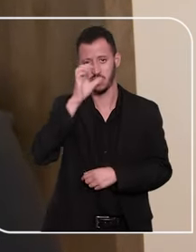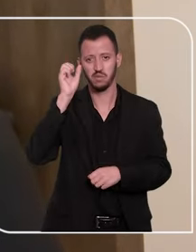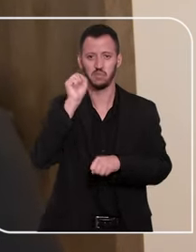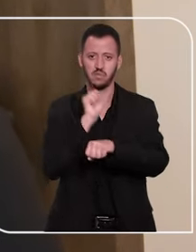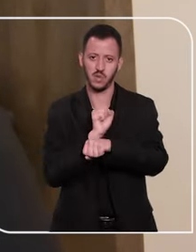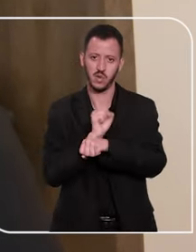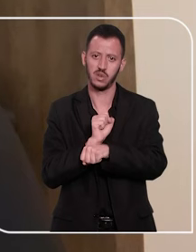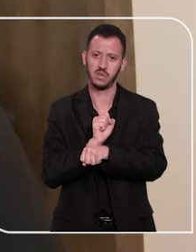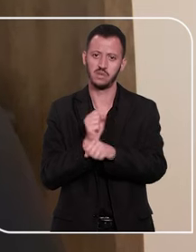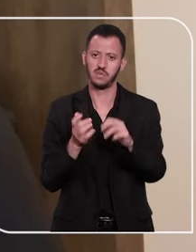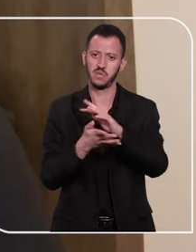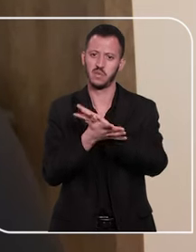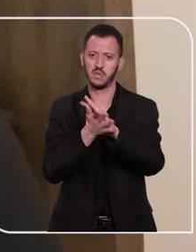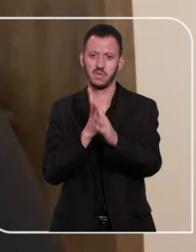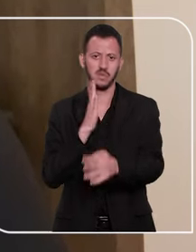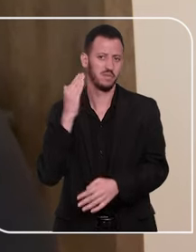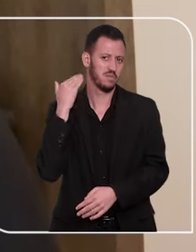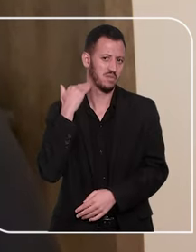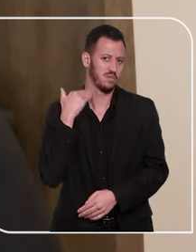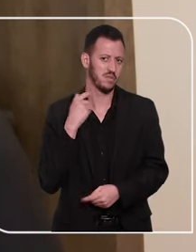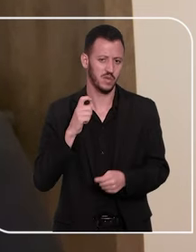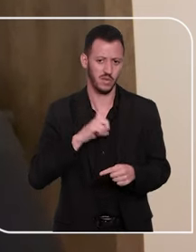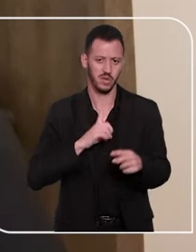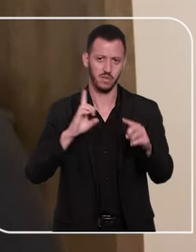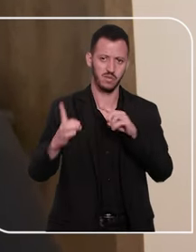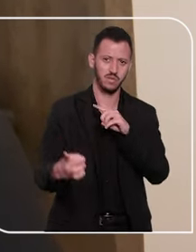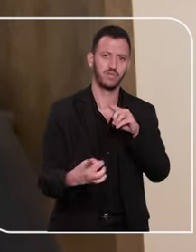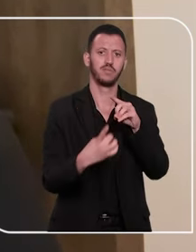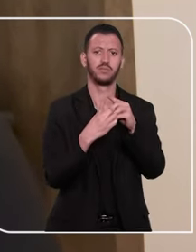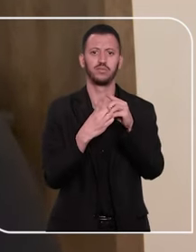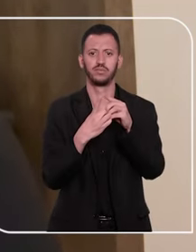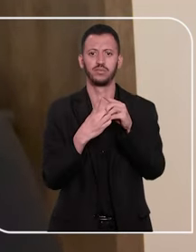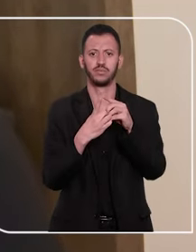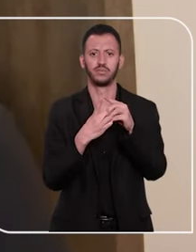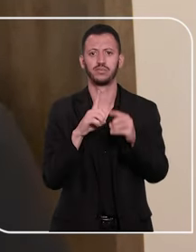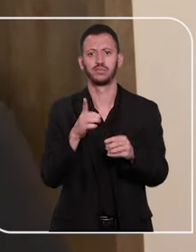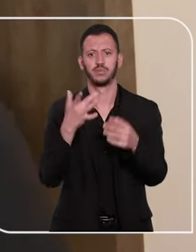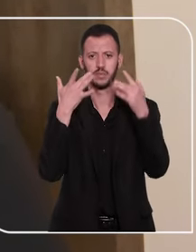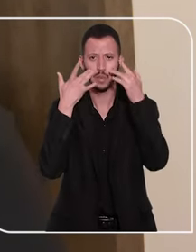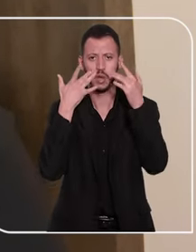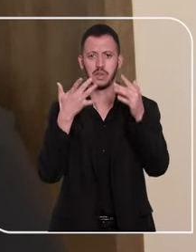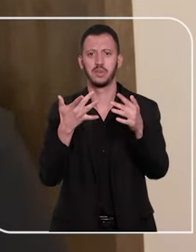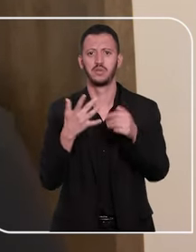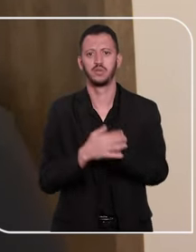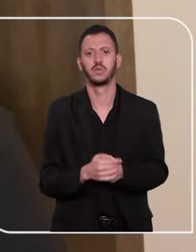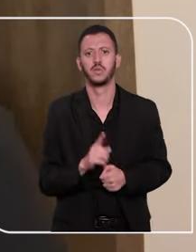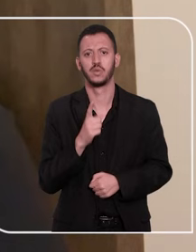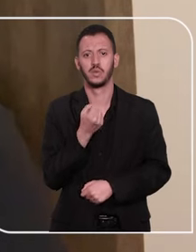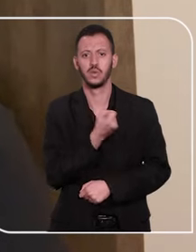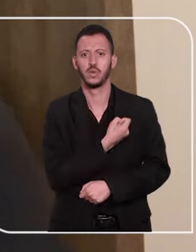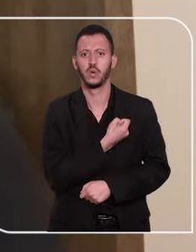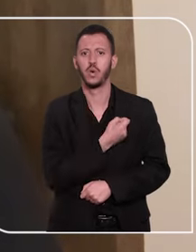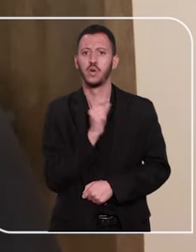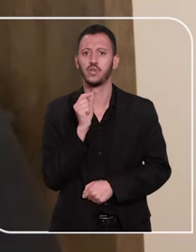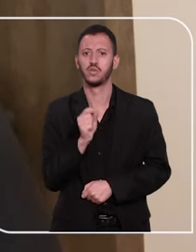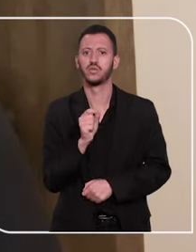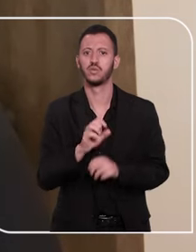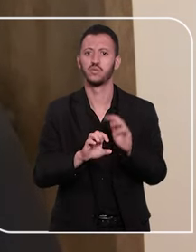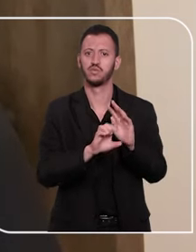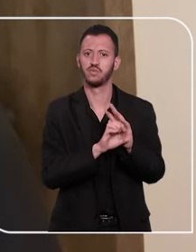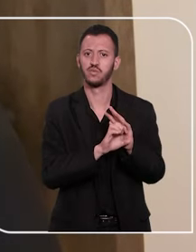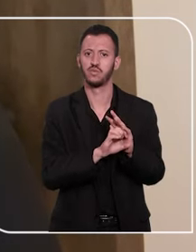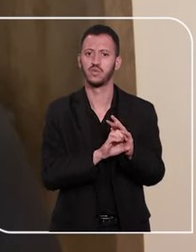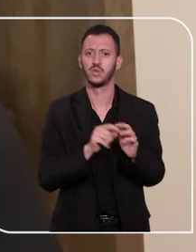consumidor pode ficar esperando ali na fila do banco para até aquele de atendimento presencial O Código de